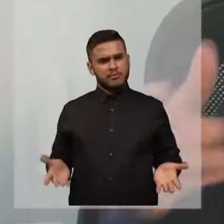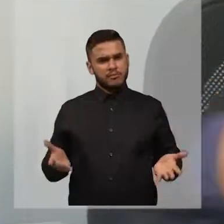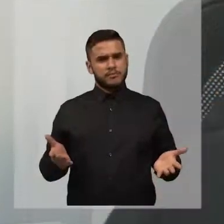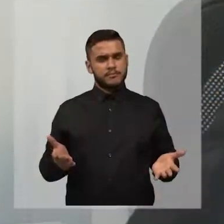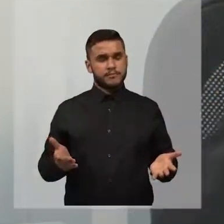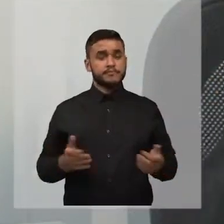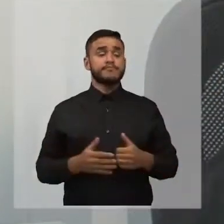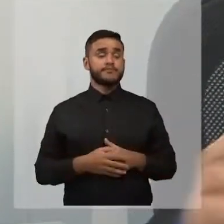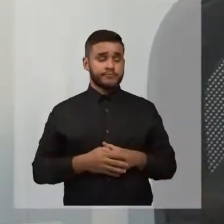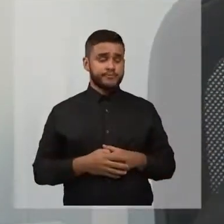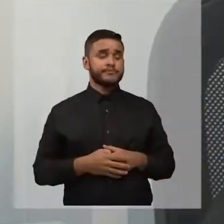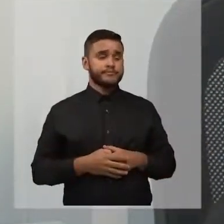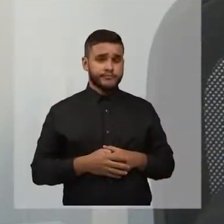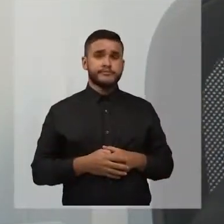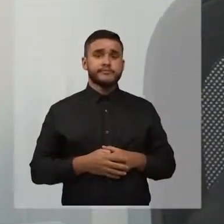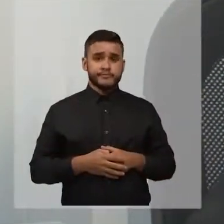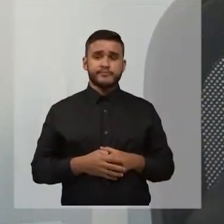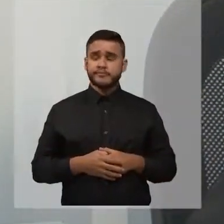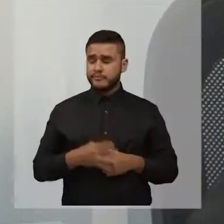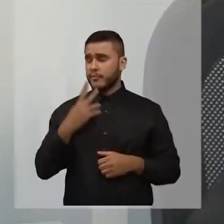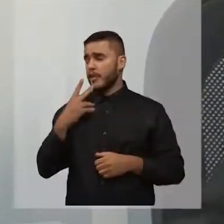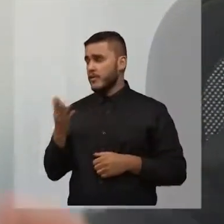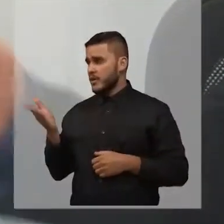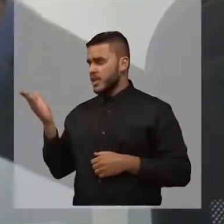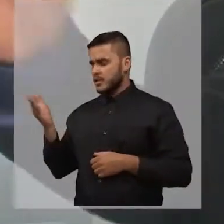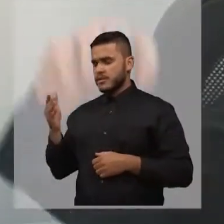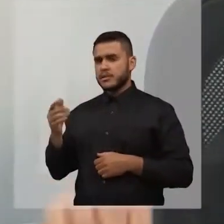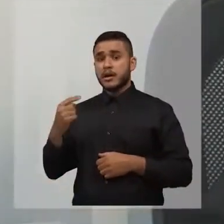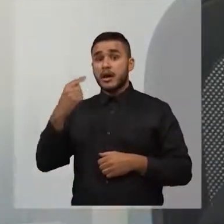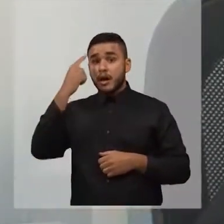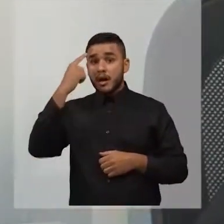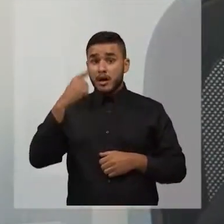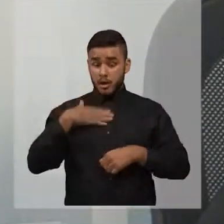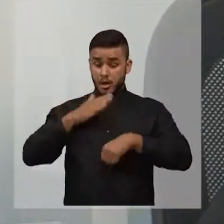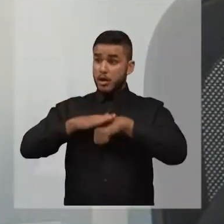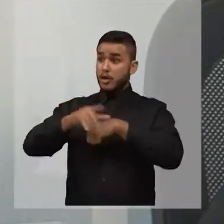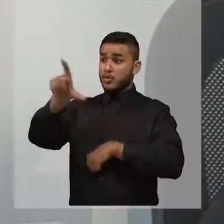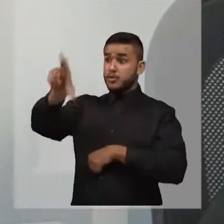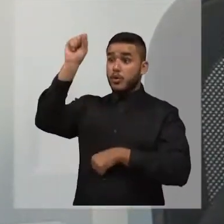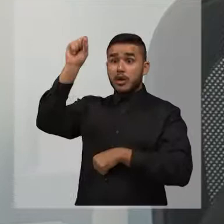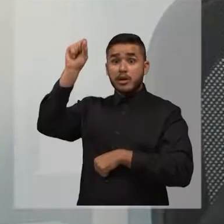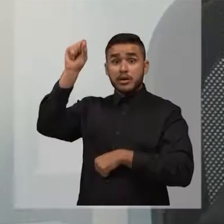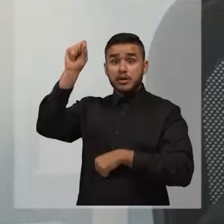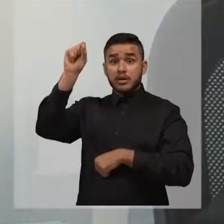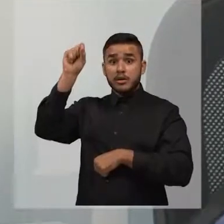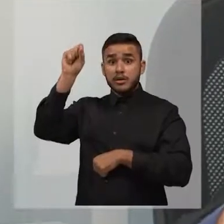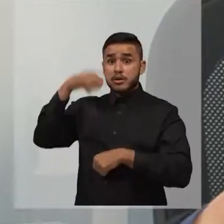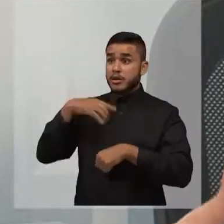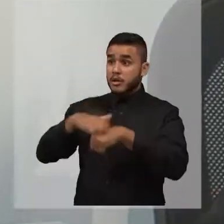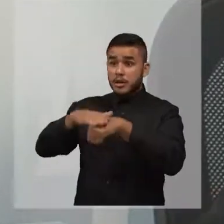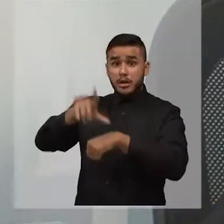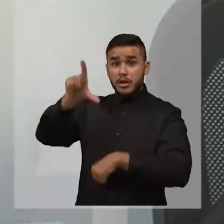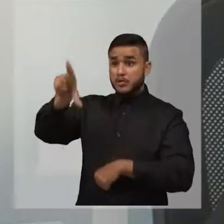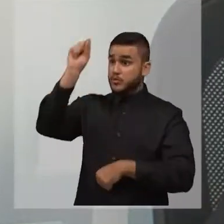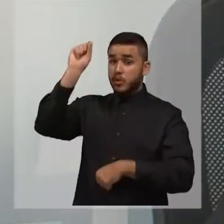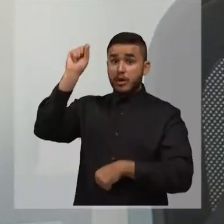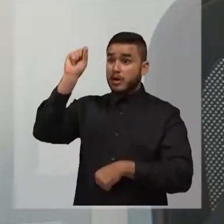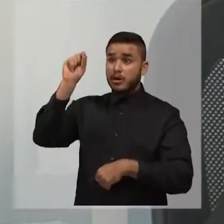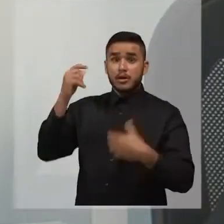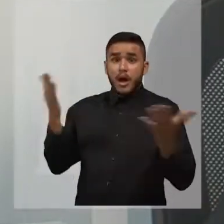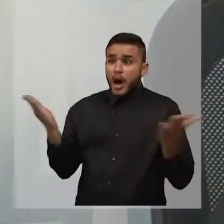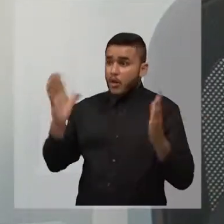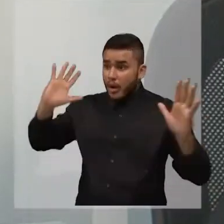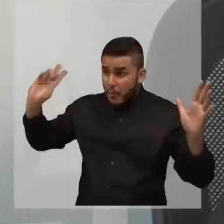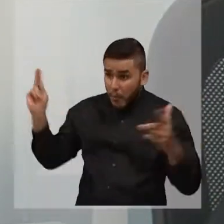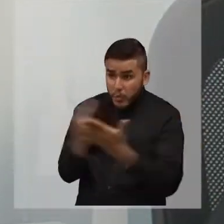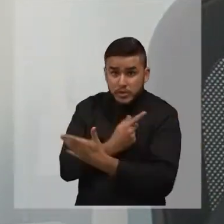que no Nordeste é muito usado. Quem fez Mateus que o balance. Quem fez Mateus que o balance. Toma que o filho é teu. Toma que o filho é